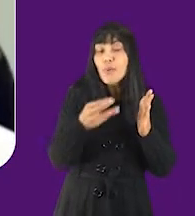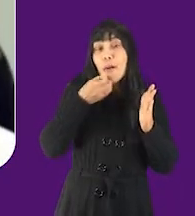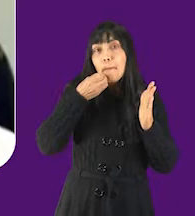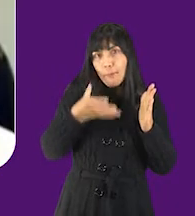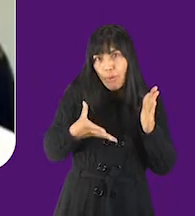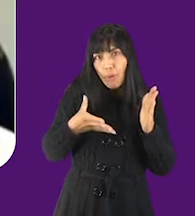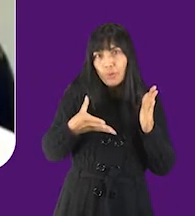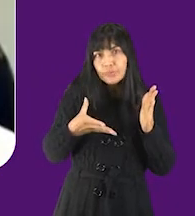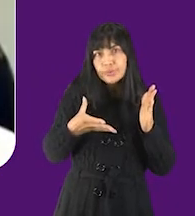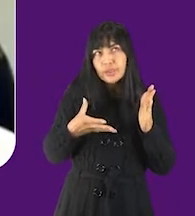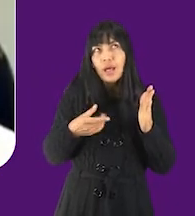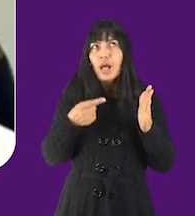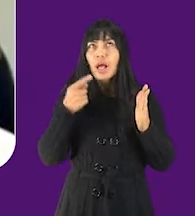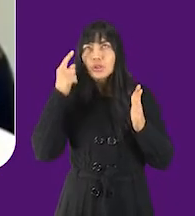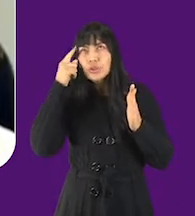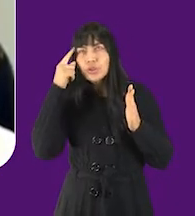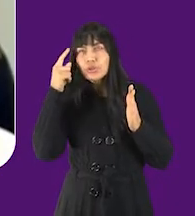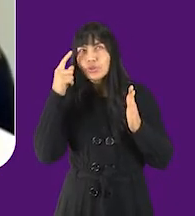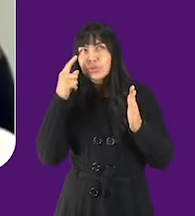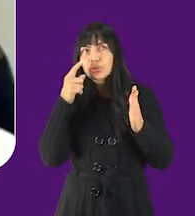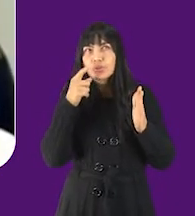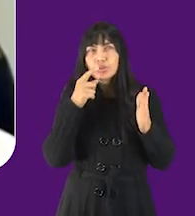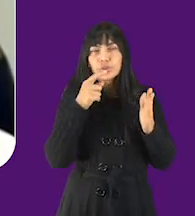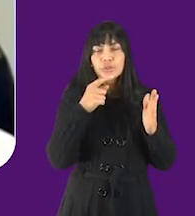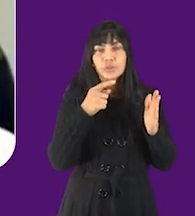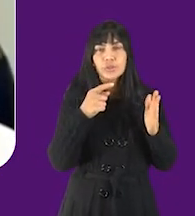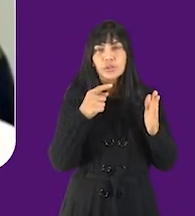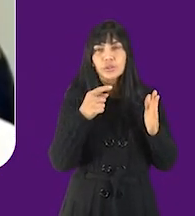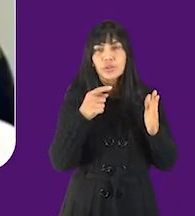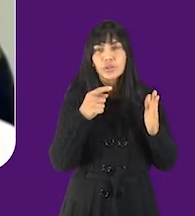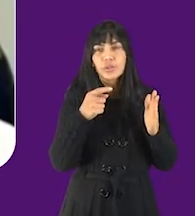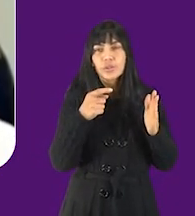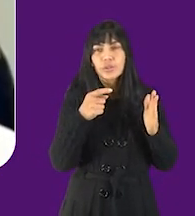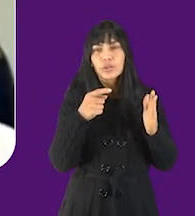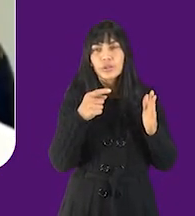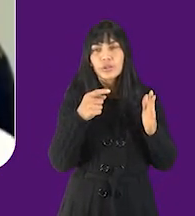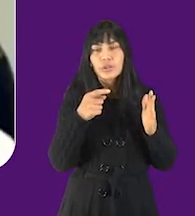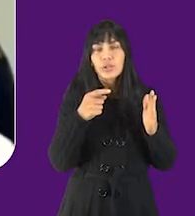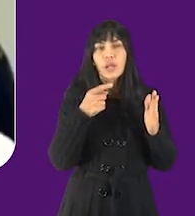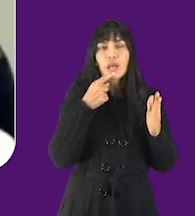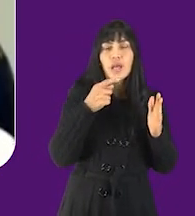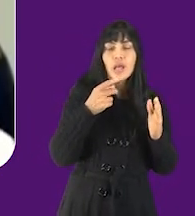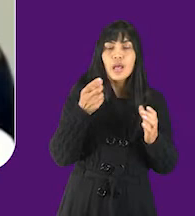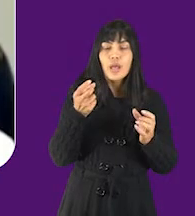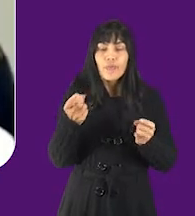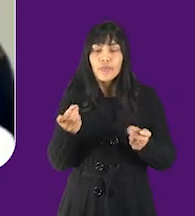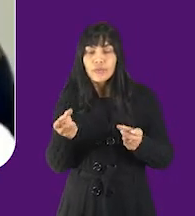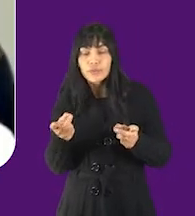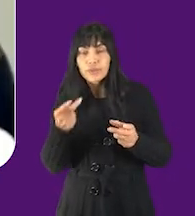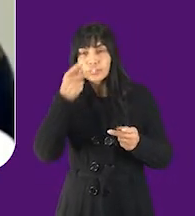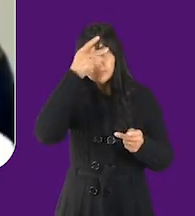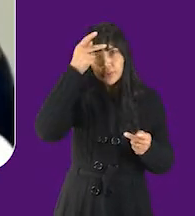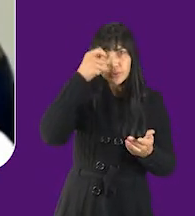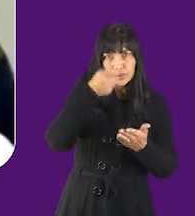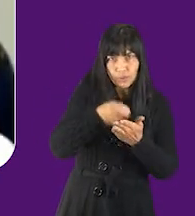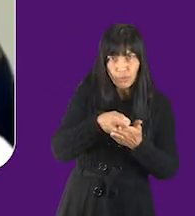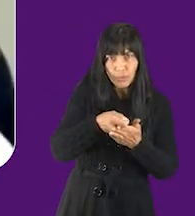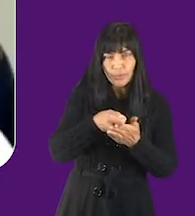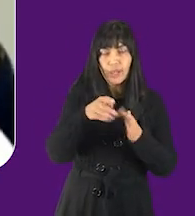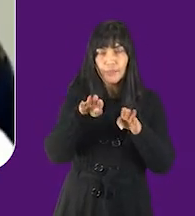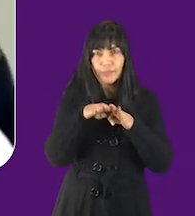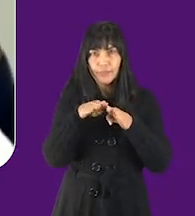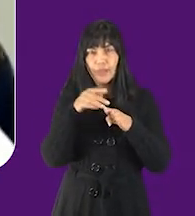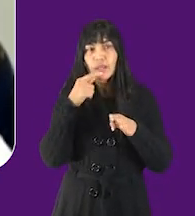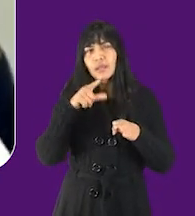dos anos, né, nós começamos a trabalhar com os nossos, com os nossos fornecedores e clientes para que